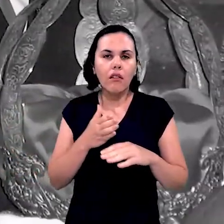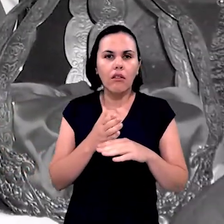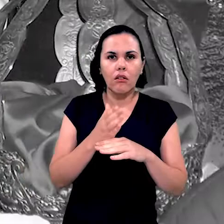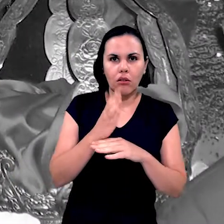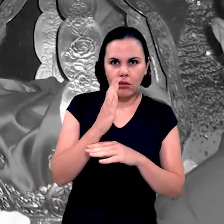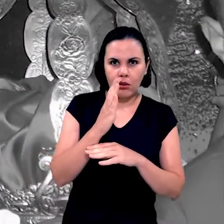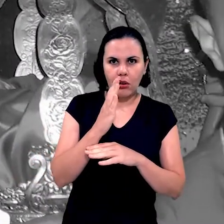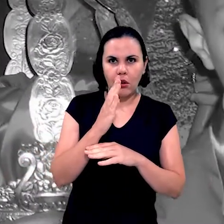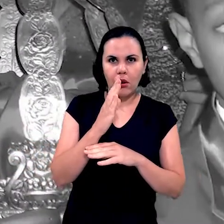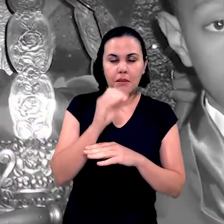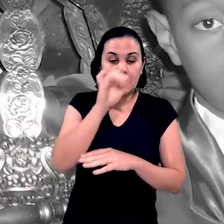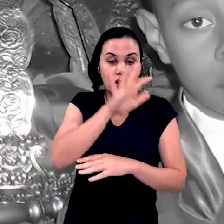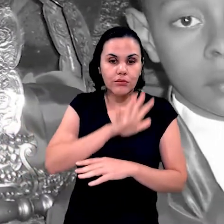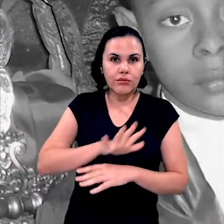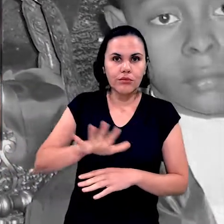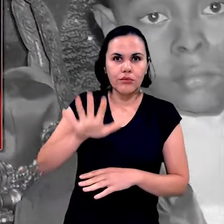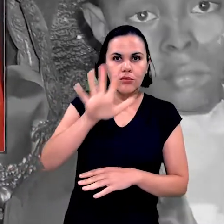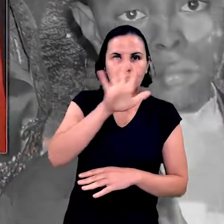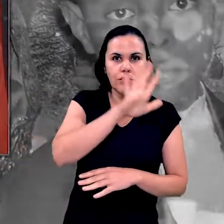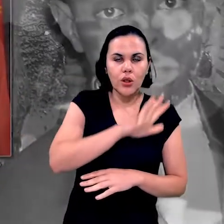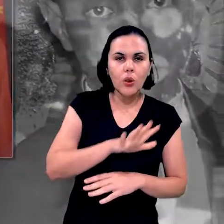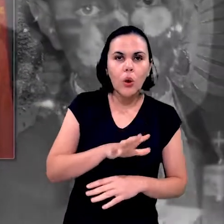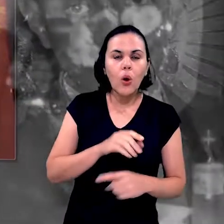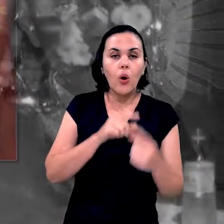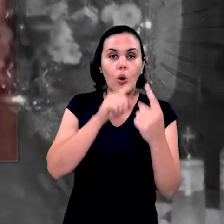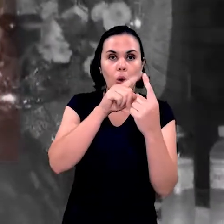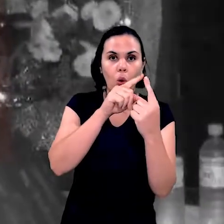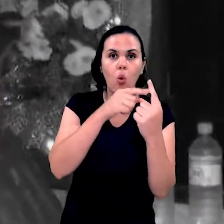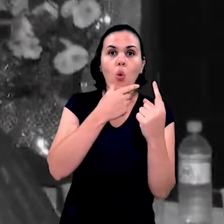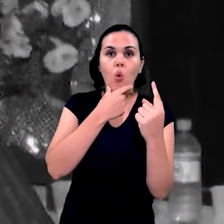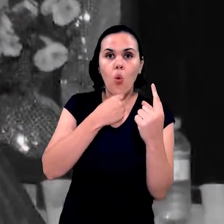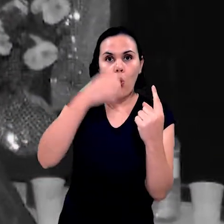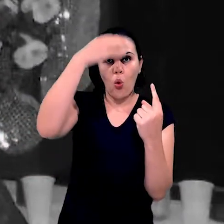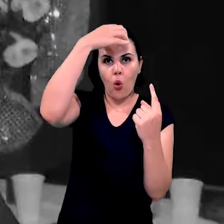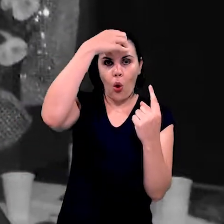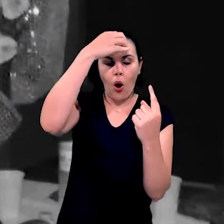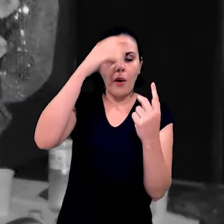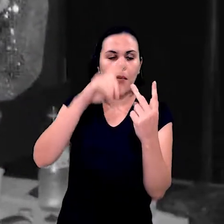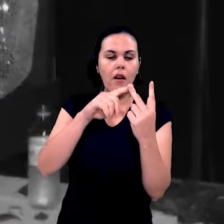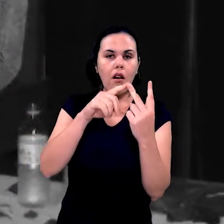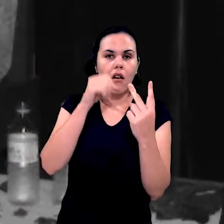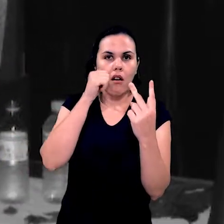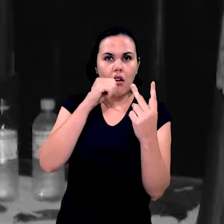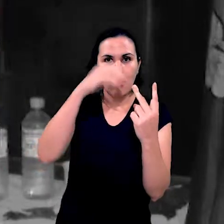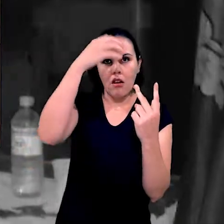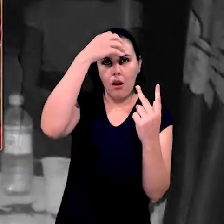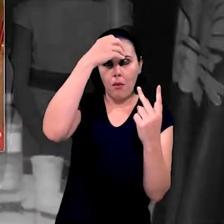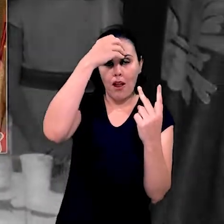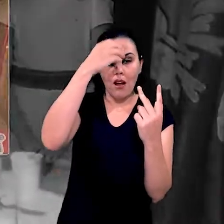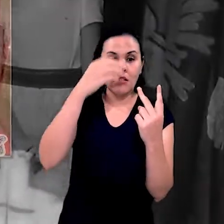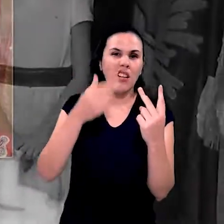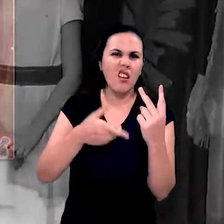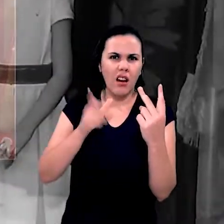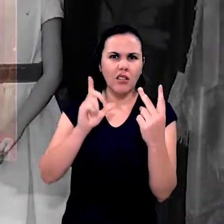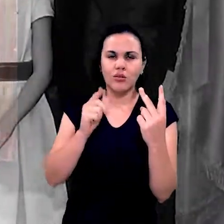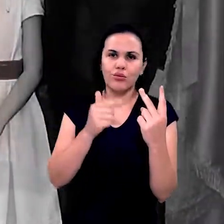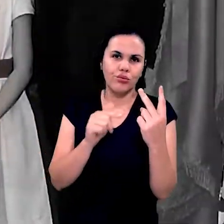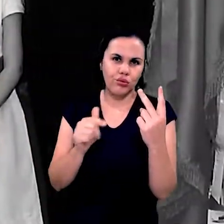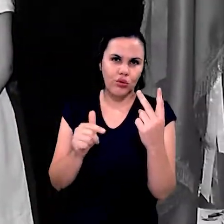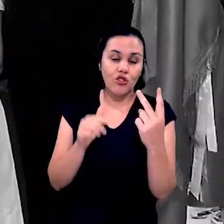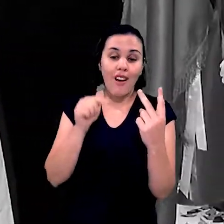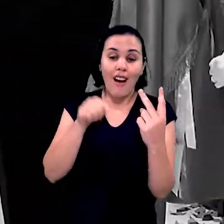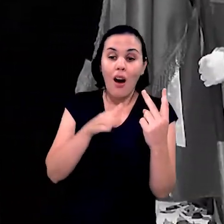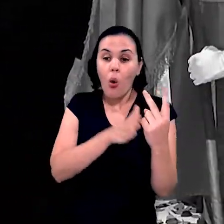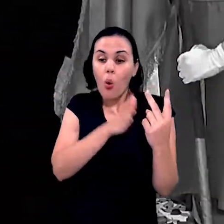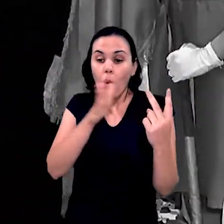em ação aí, né, no cenário as figuras do imperador e da imperatriz, que até então nós não tínhamos nada,